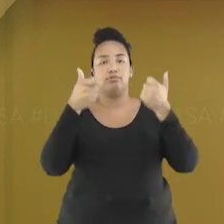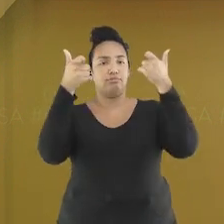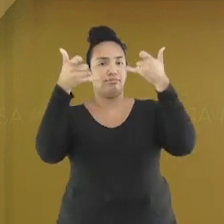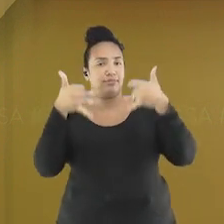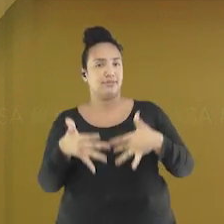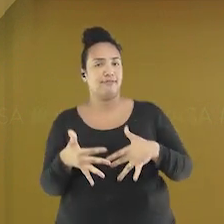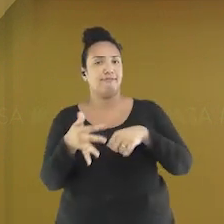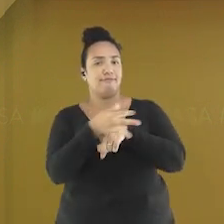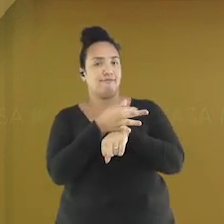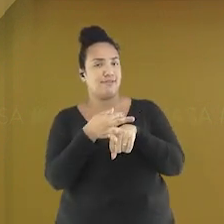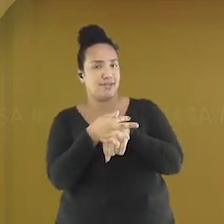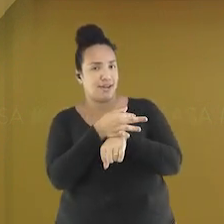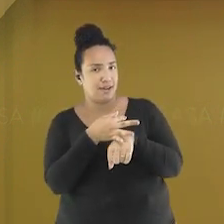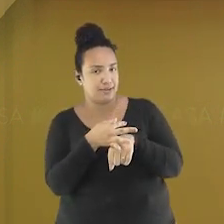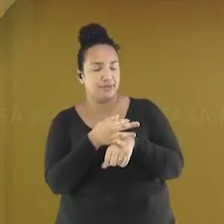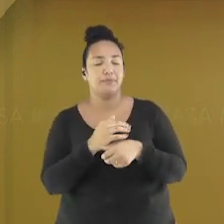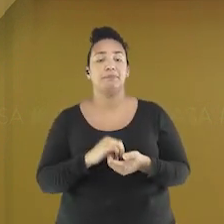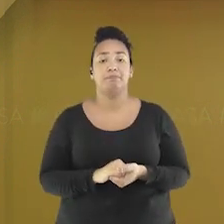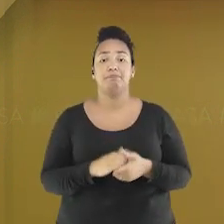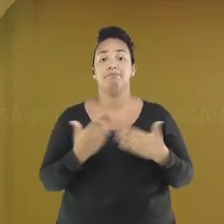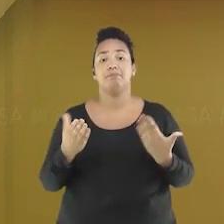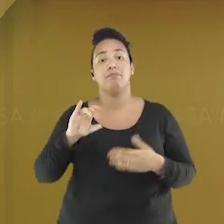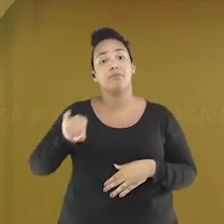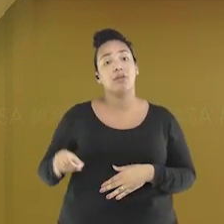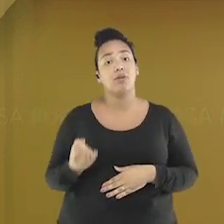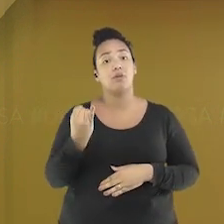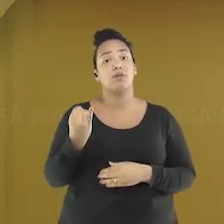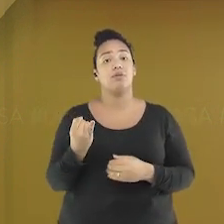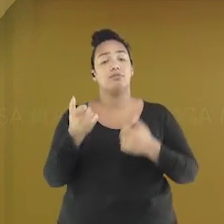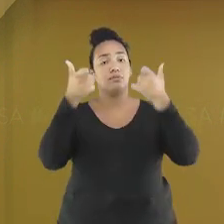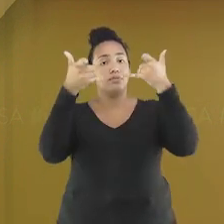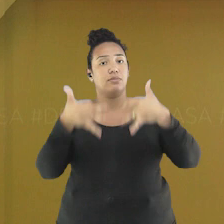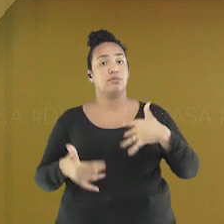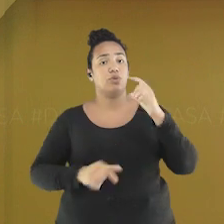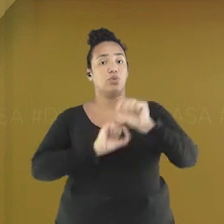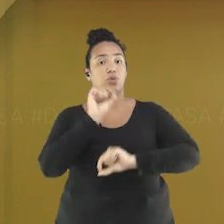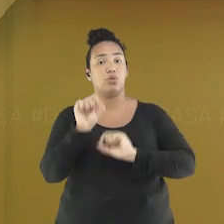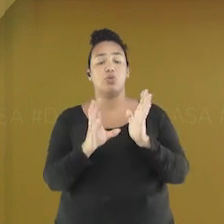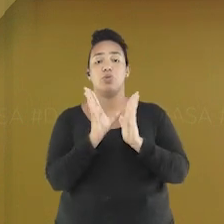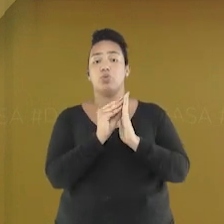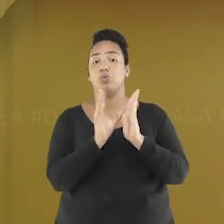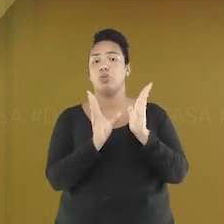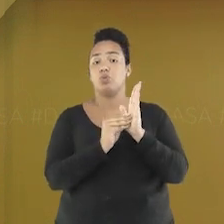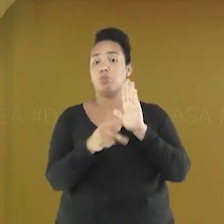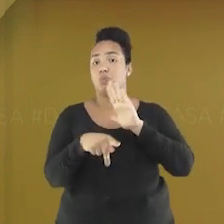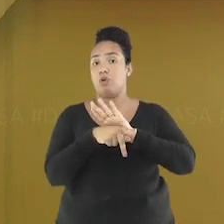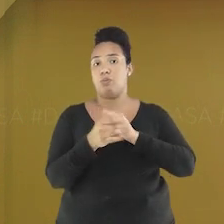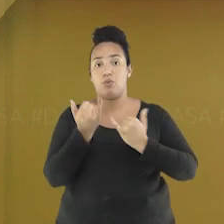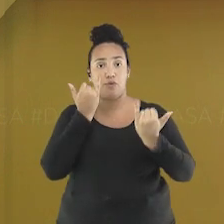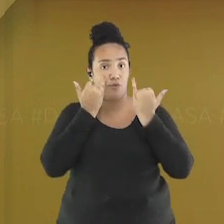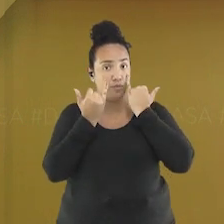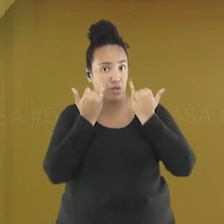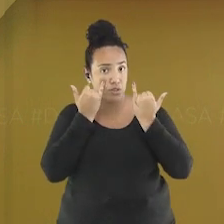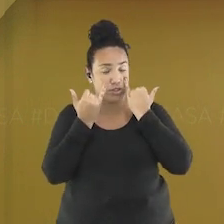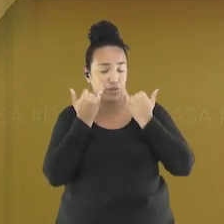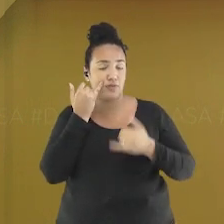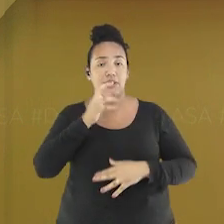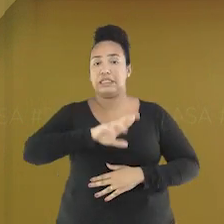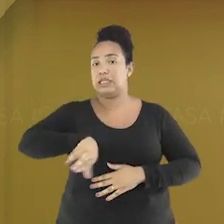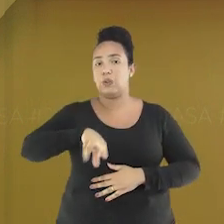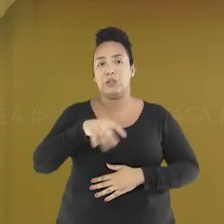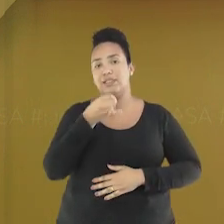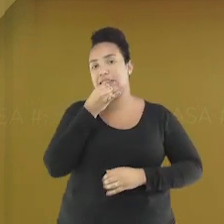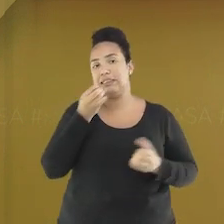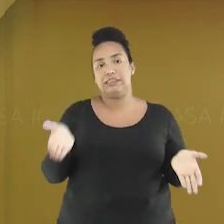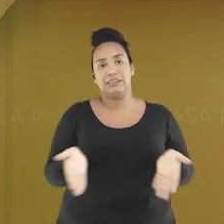que eles têm. Aproveito para dizer que o conteúdo desta aula é de caráter informativo e não para incentivá-los